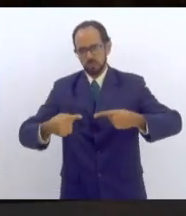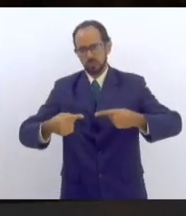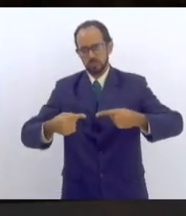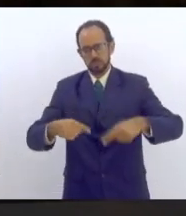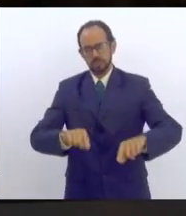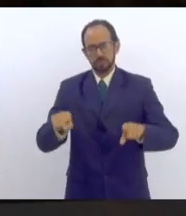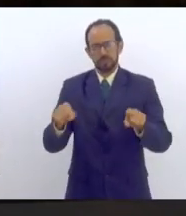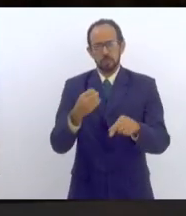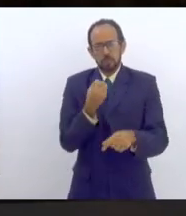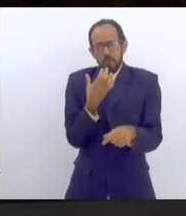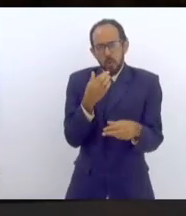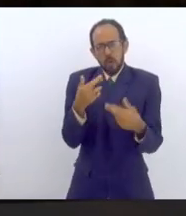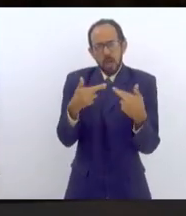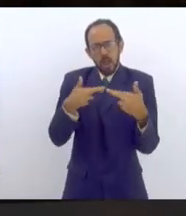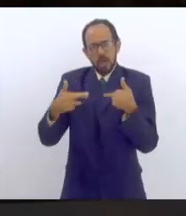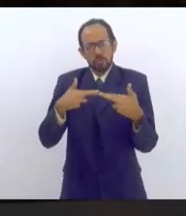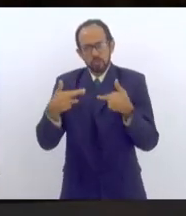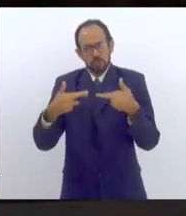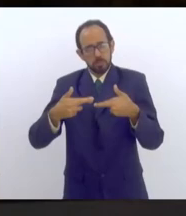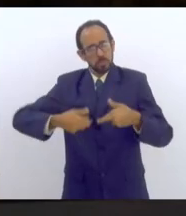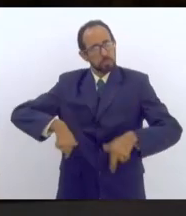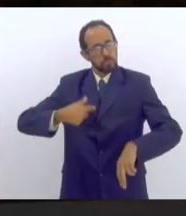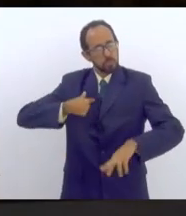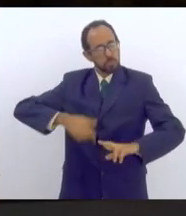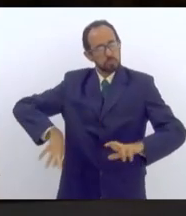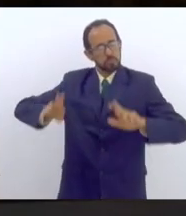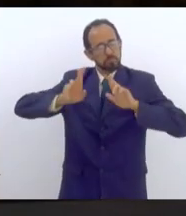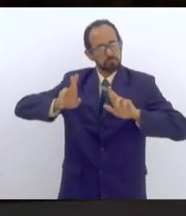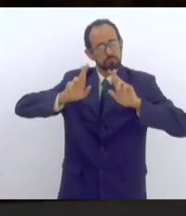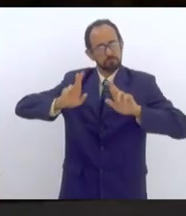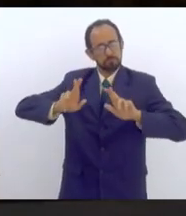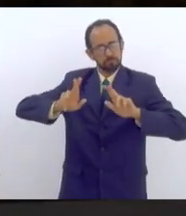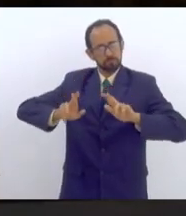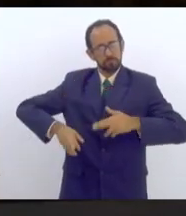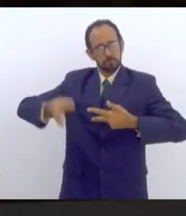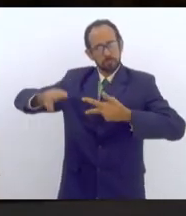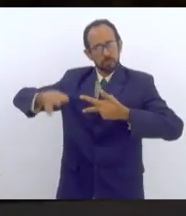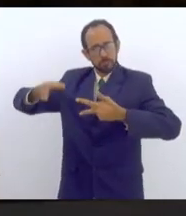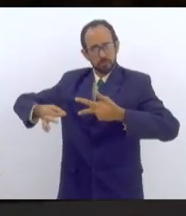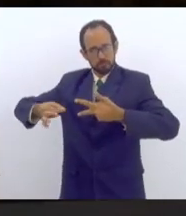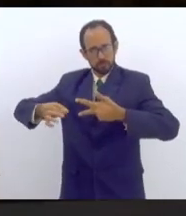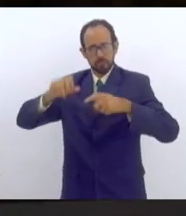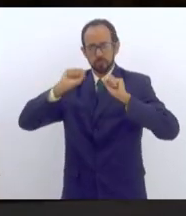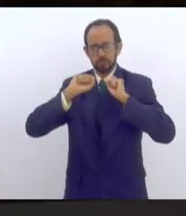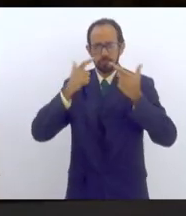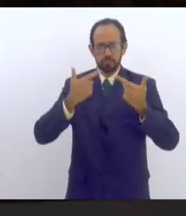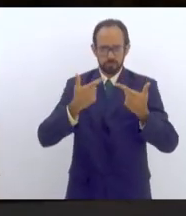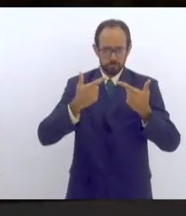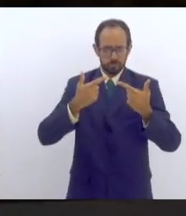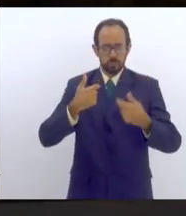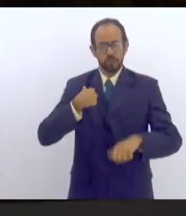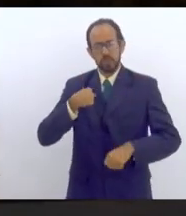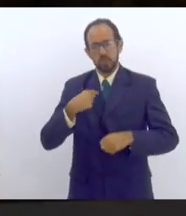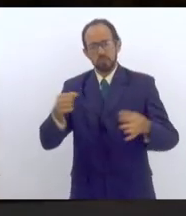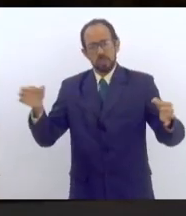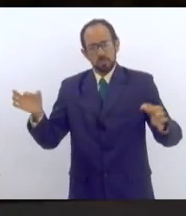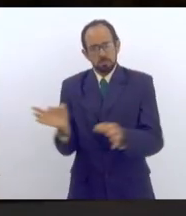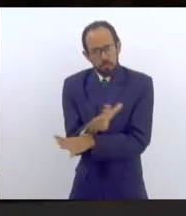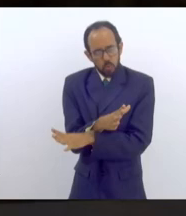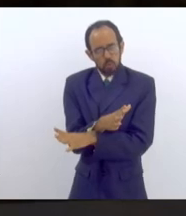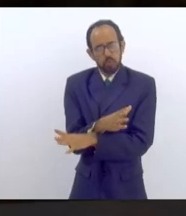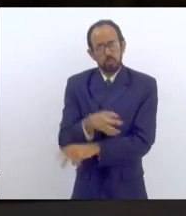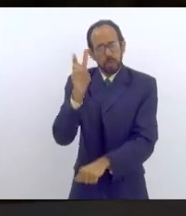do bom relacionamento que eu espero entre o Poder Judiciário e esta Casa. Eu estarei pronto a